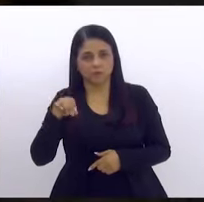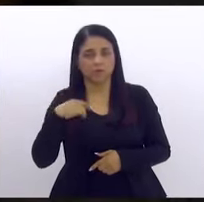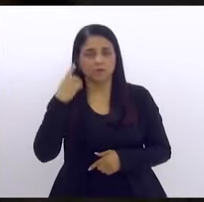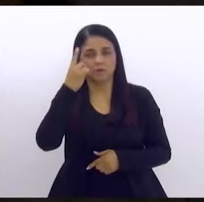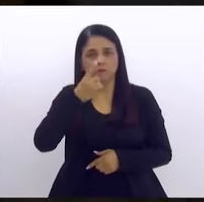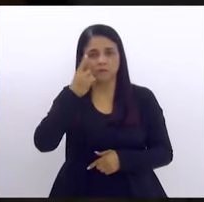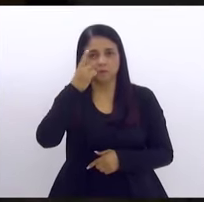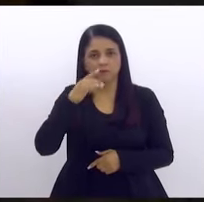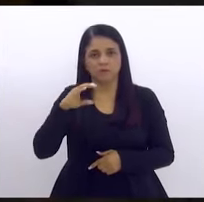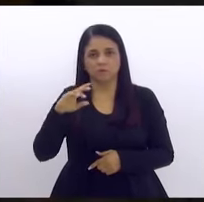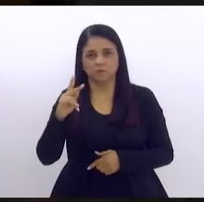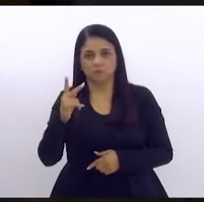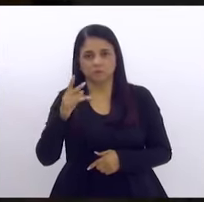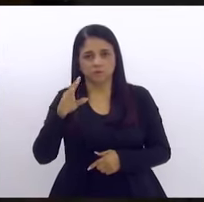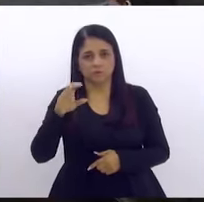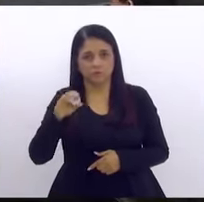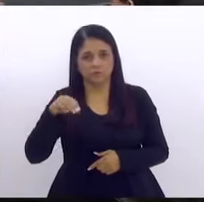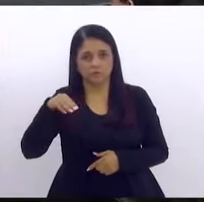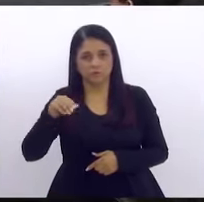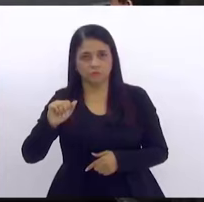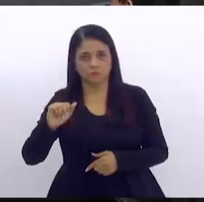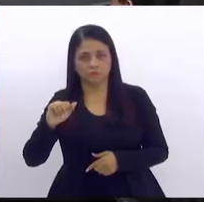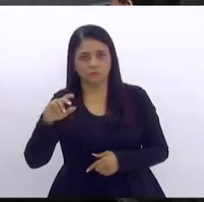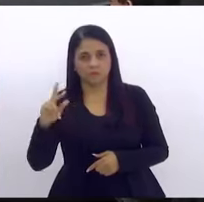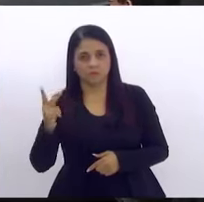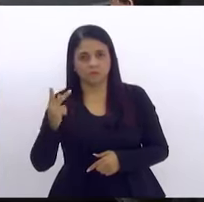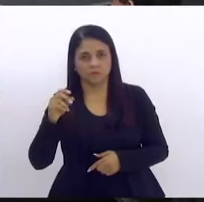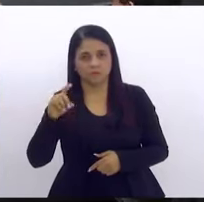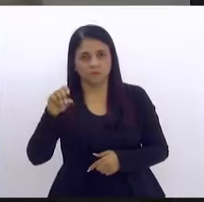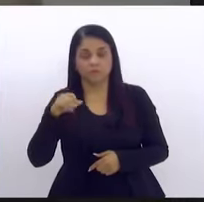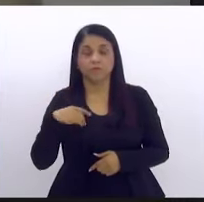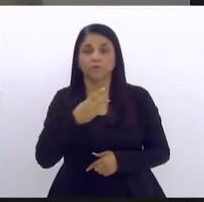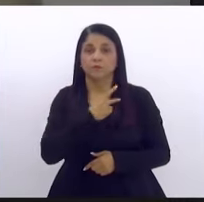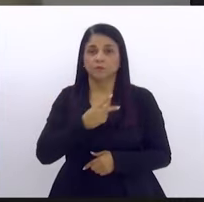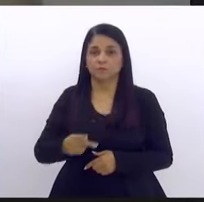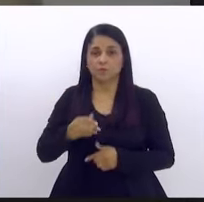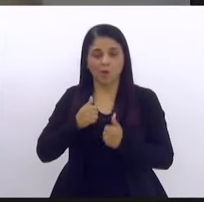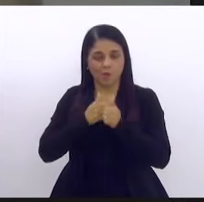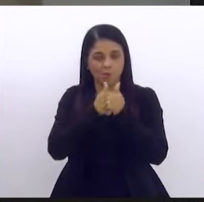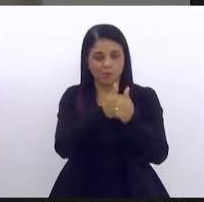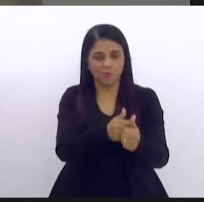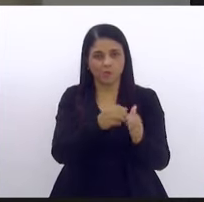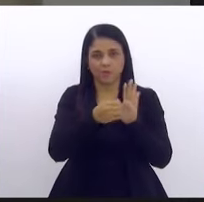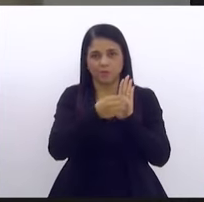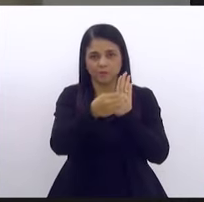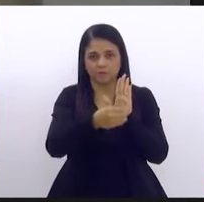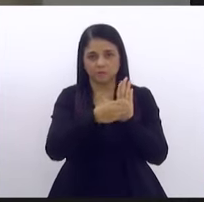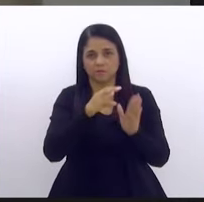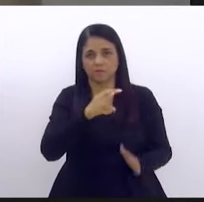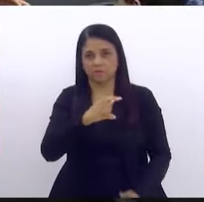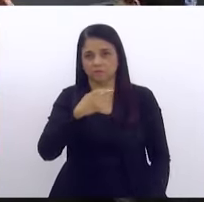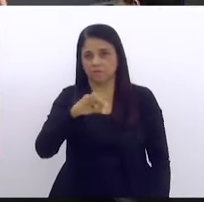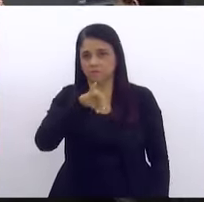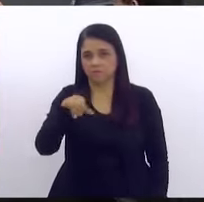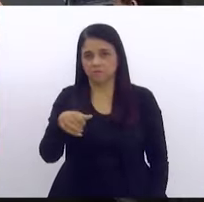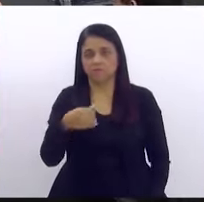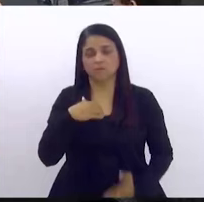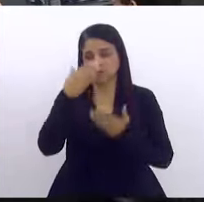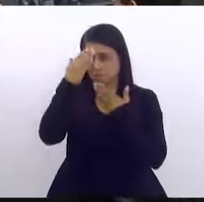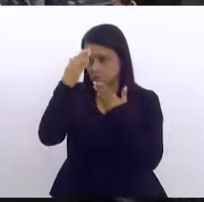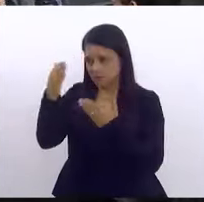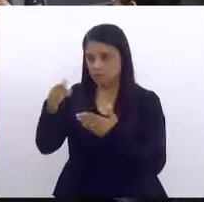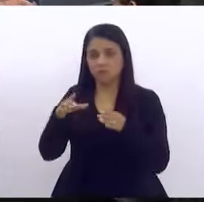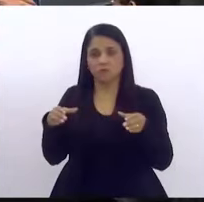Deputado Chico Machado. Senhor presidente, acompanha aí o parecer da CCJ. Muito obrigado.